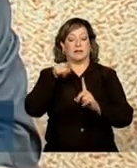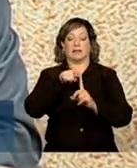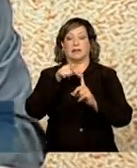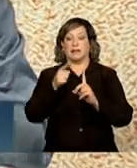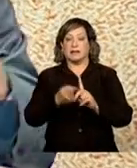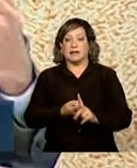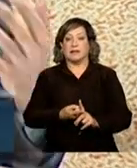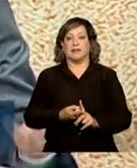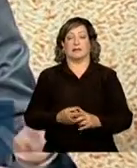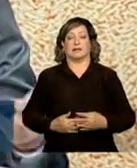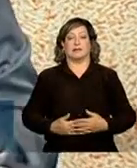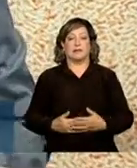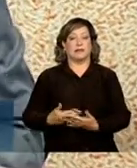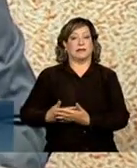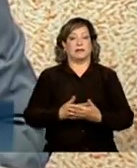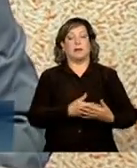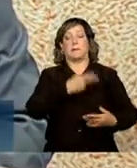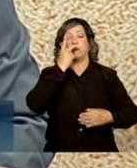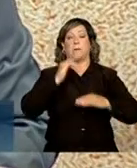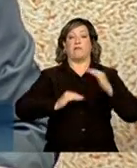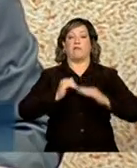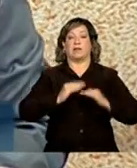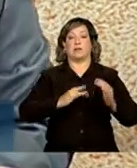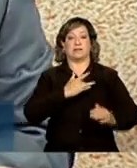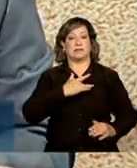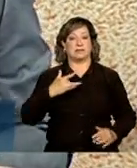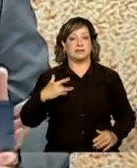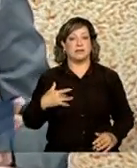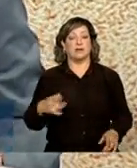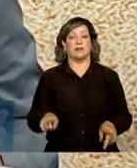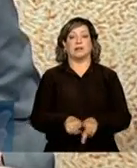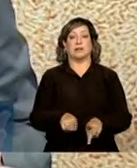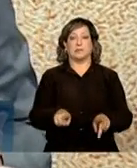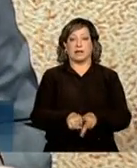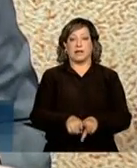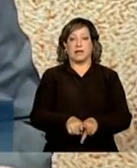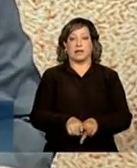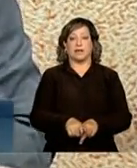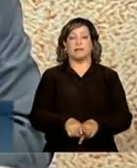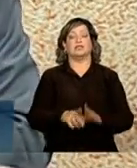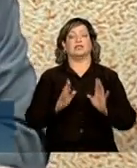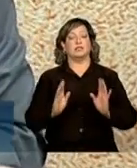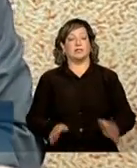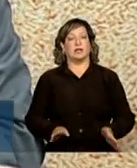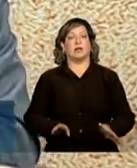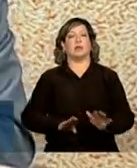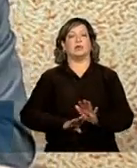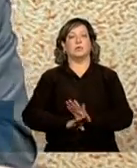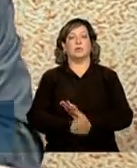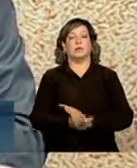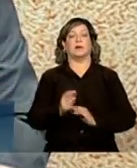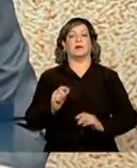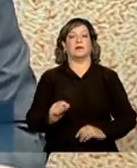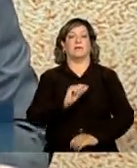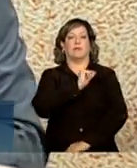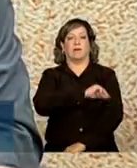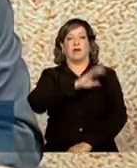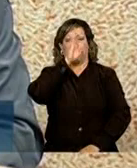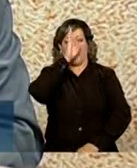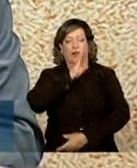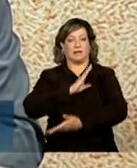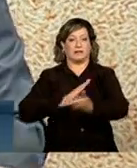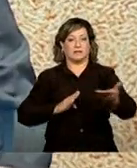grávidas Profissionais de Saúde eh nos acostumamos ao longo desses anos vacinar de forma pública gratuita